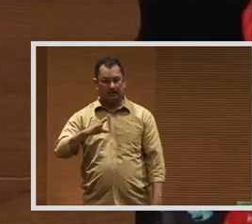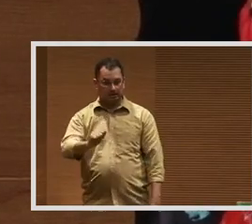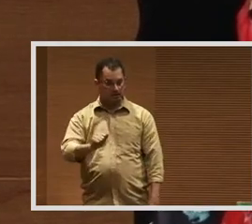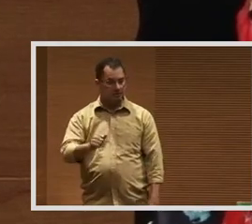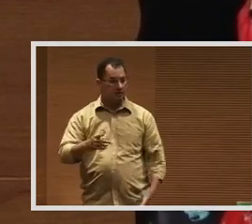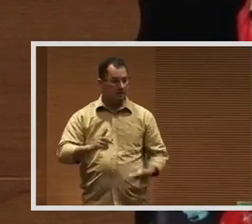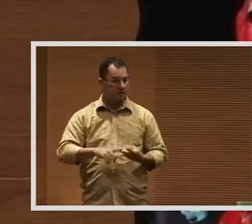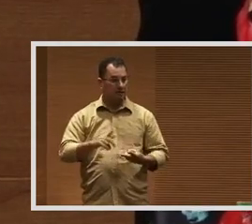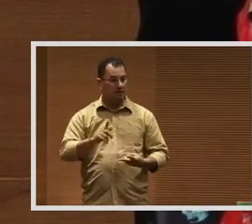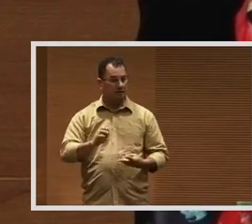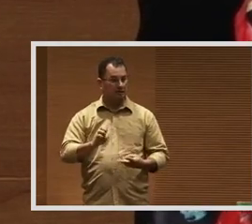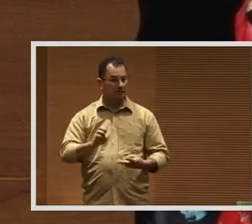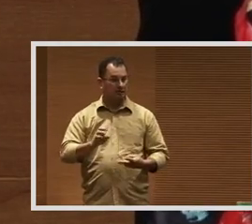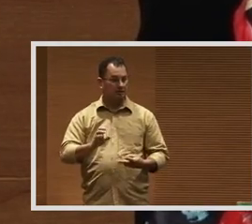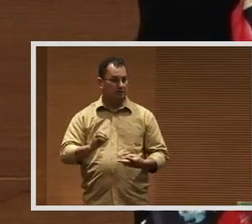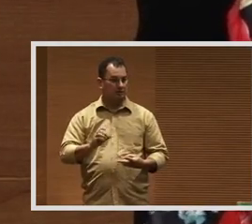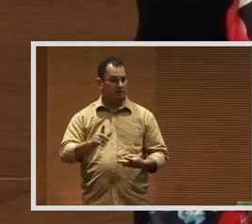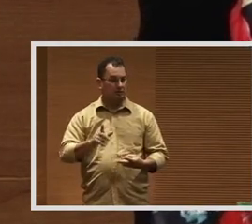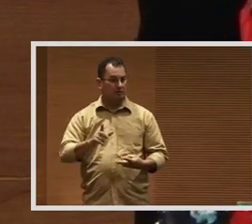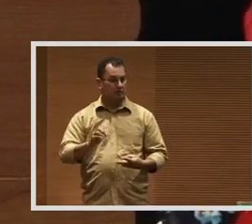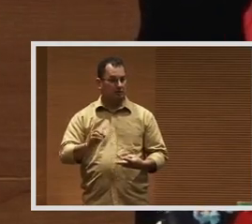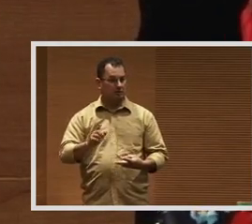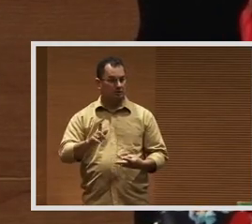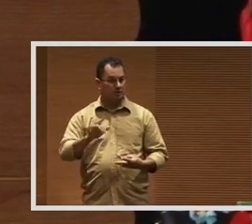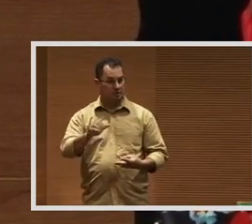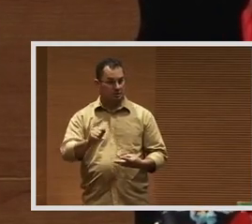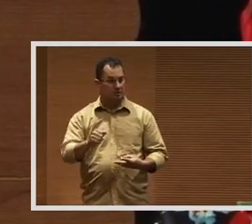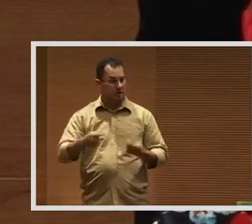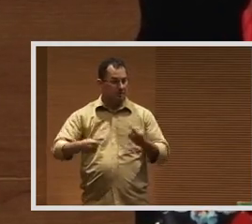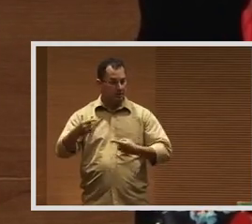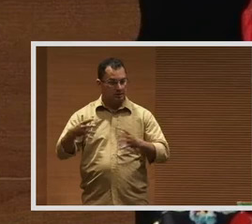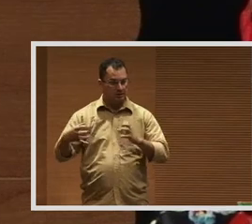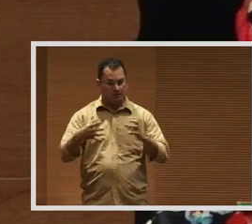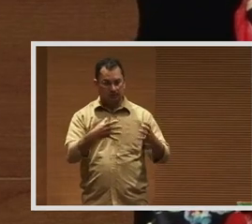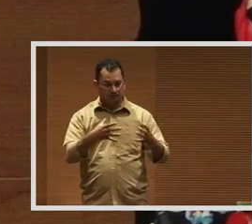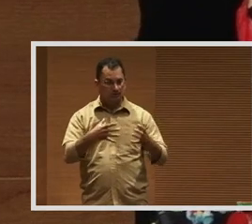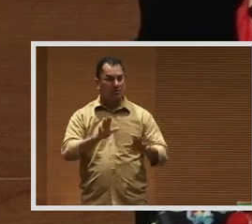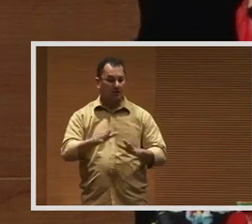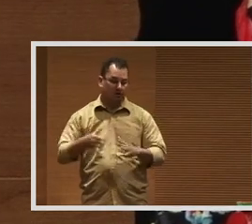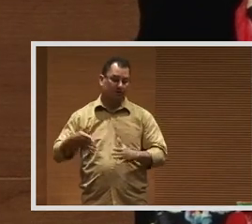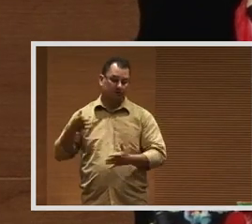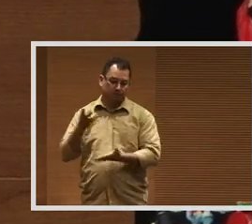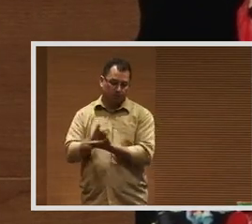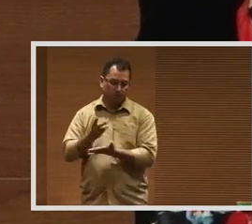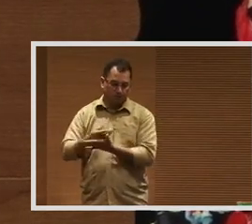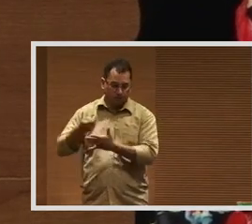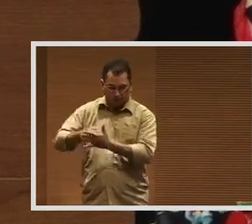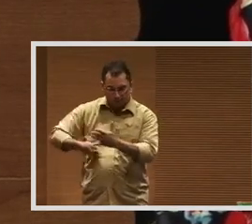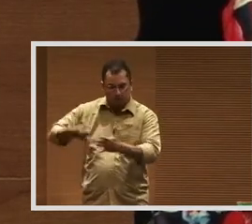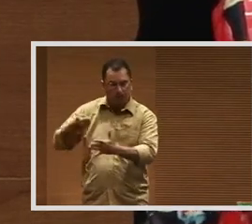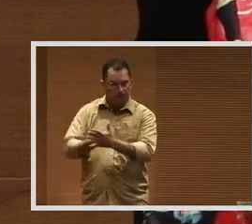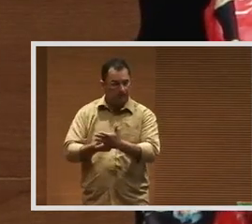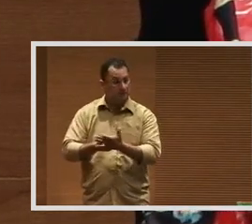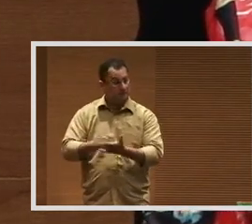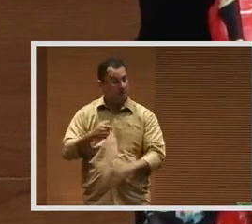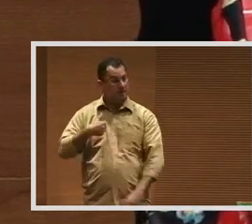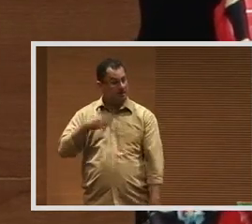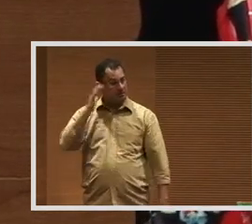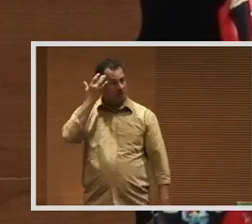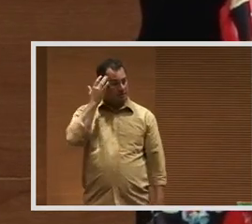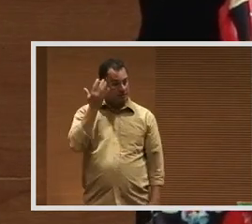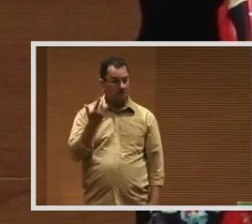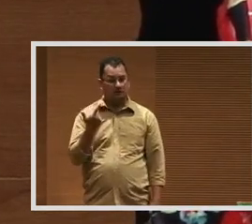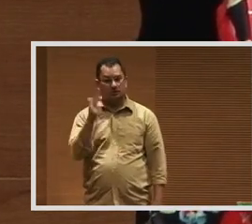briga para ter, Então, mas se luta. Eu acho que em outras